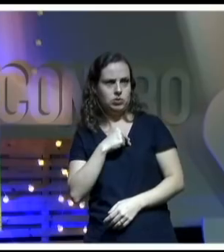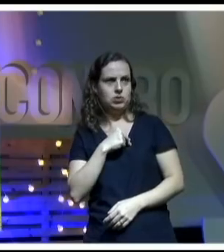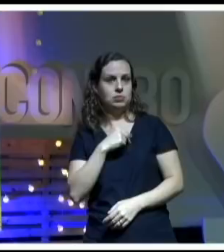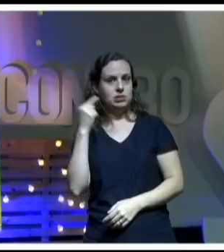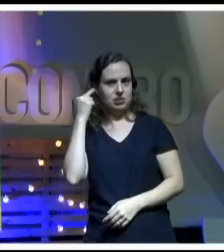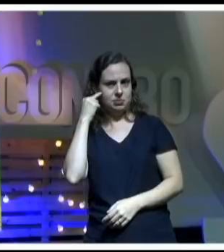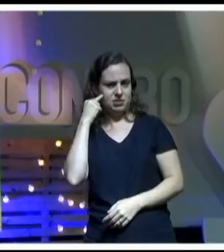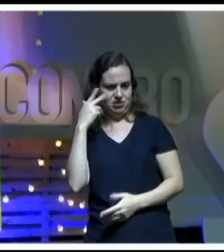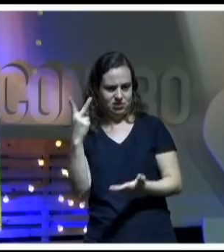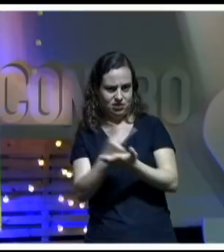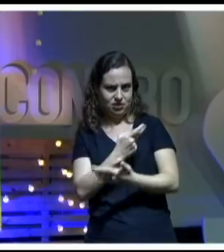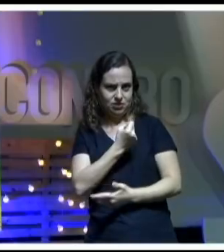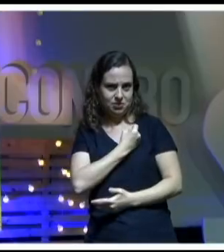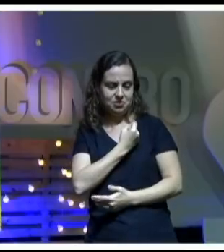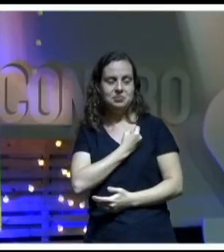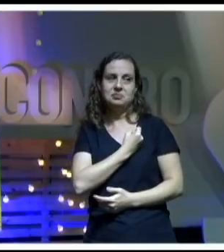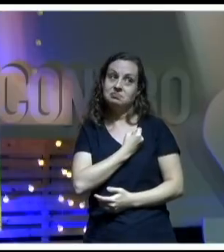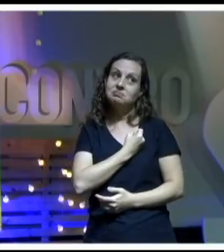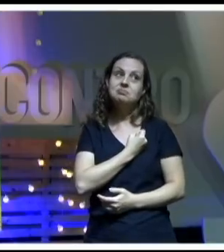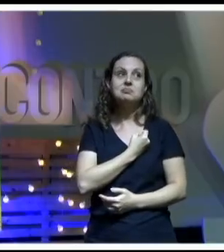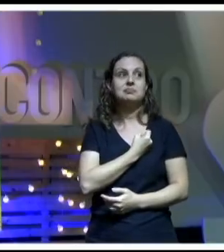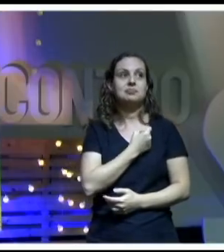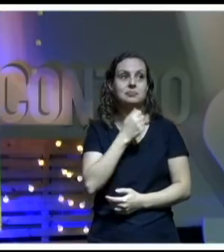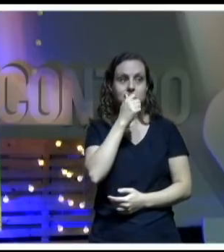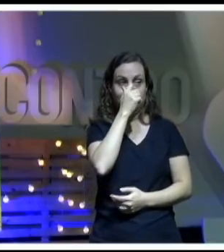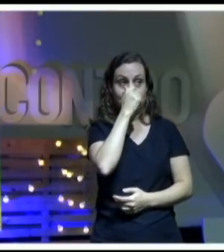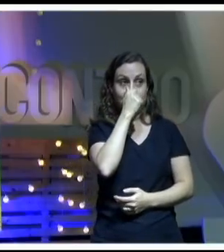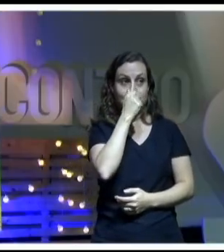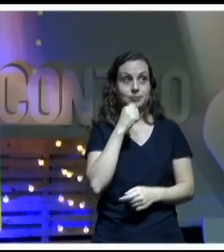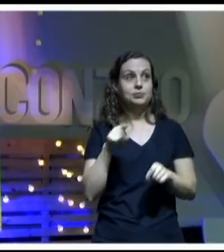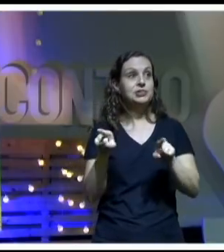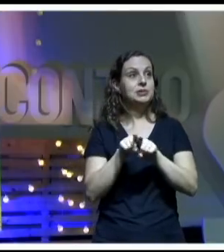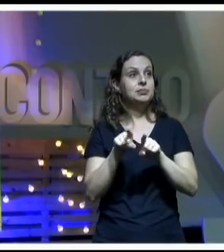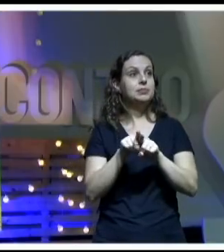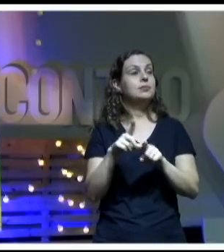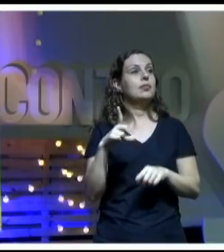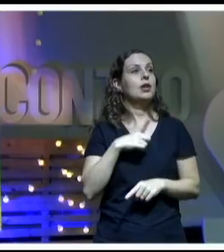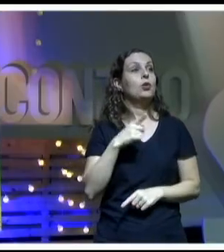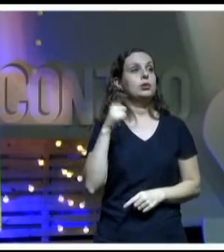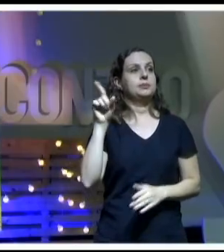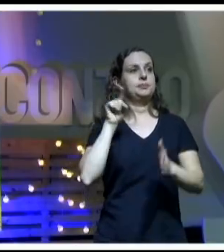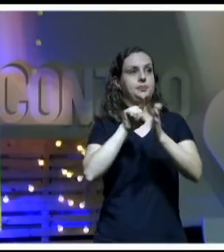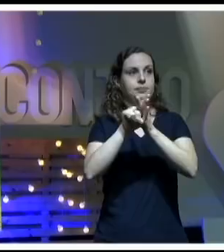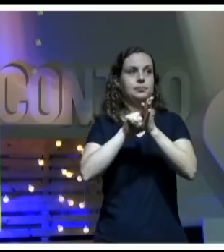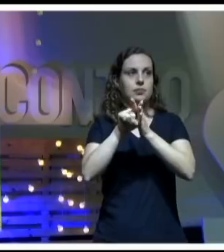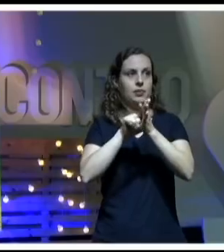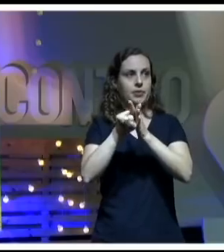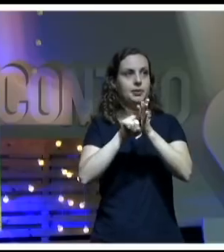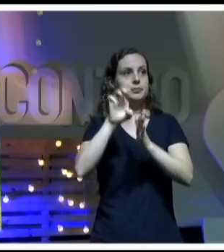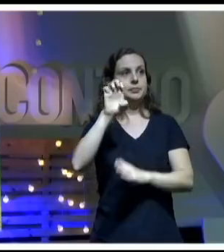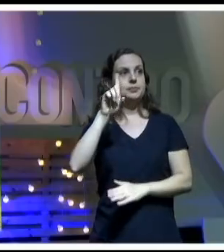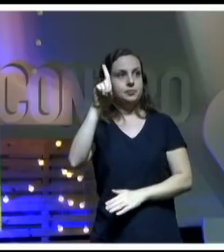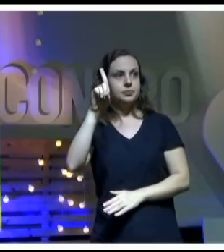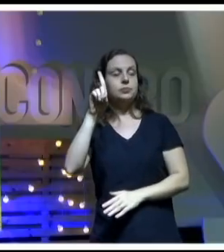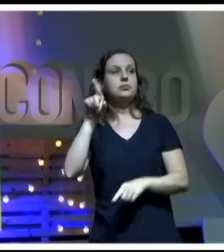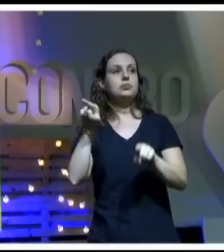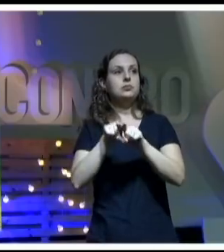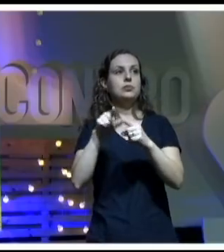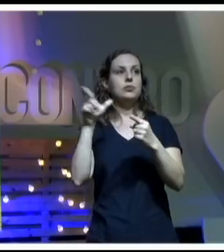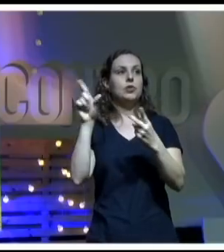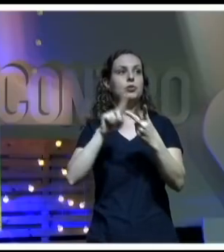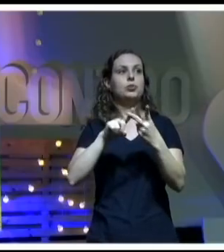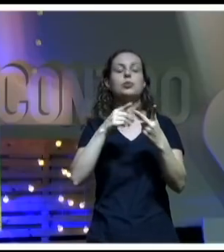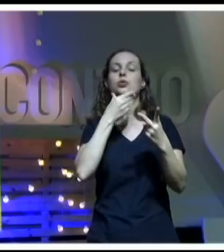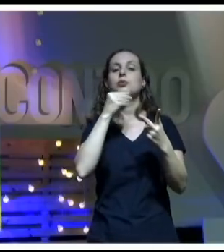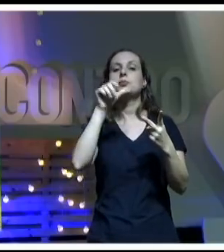que o amor a pesquisa que o sérgio heróis do éter fizeram juntos publicado um livro envolvendo 140